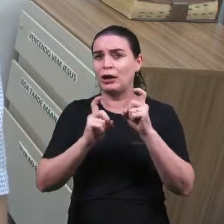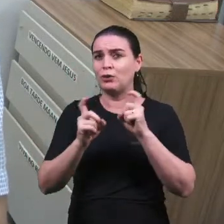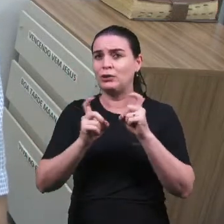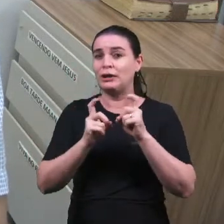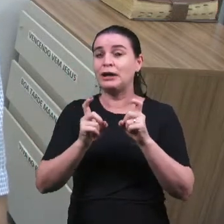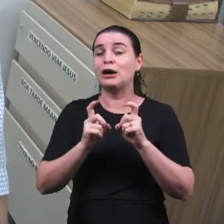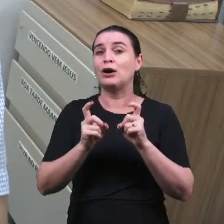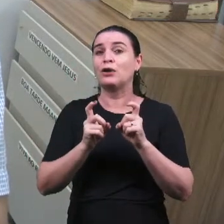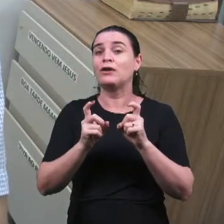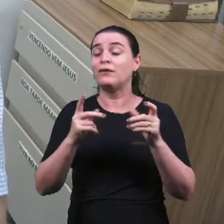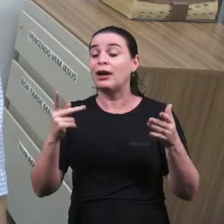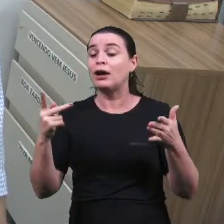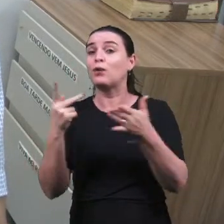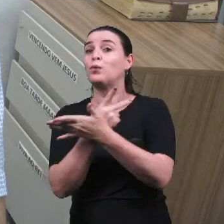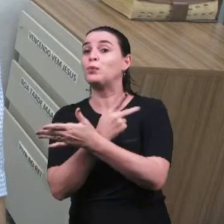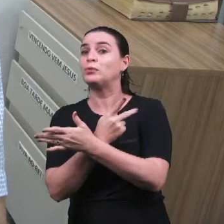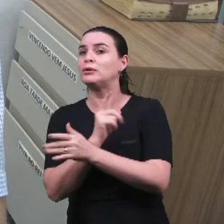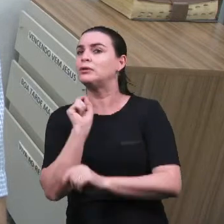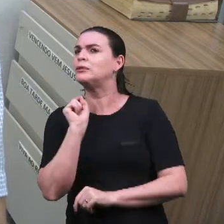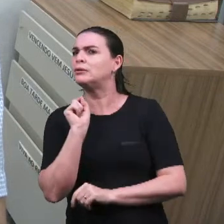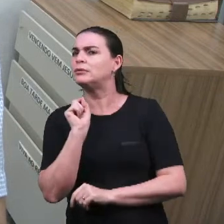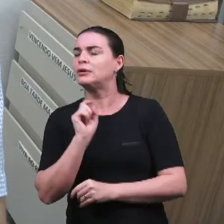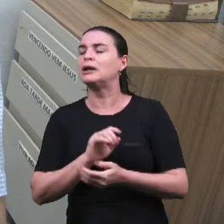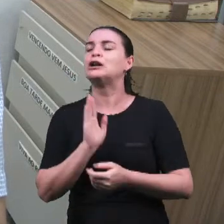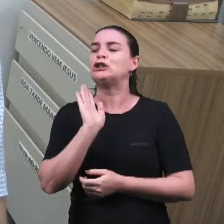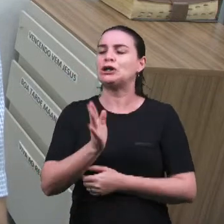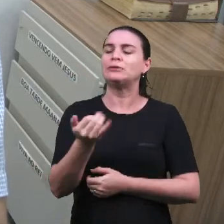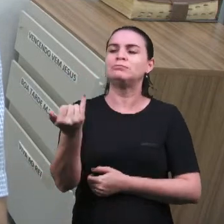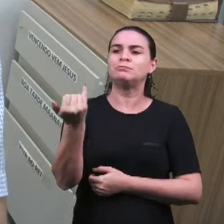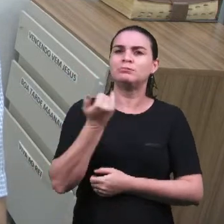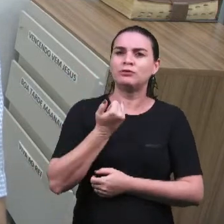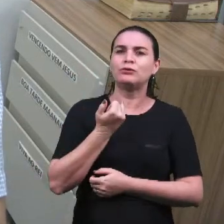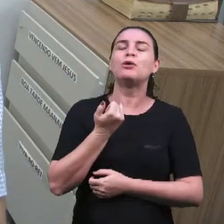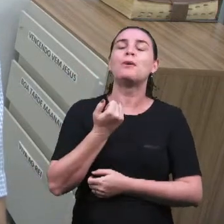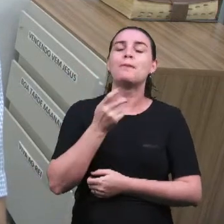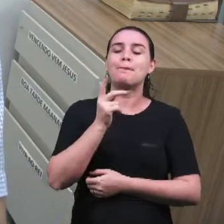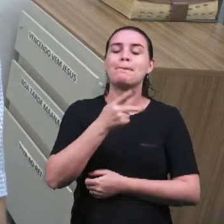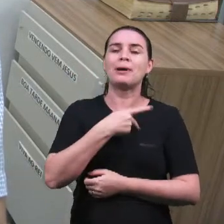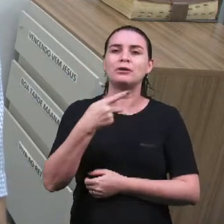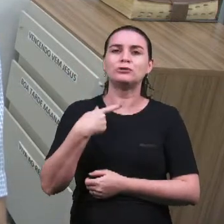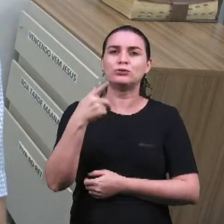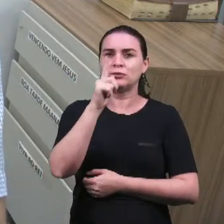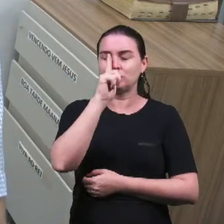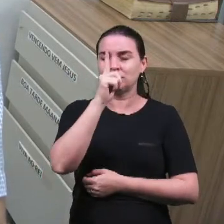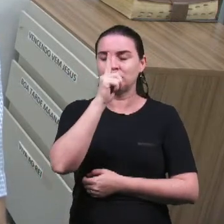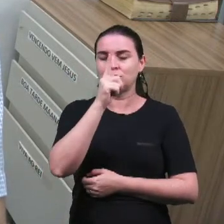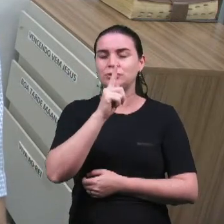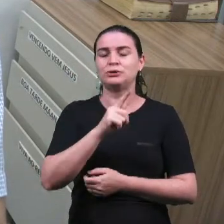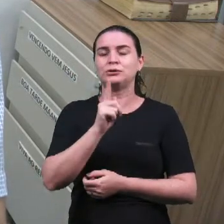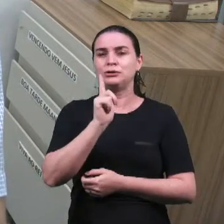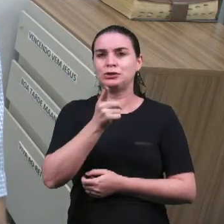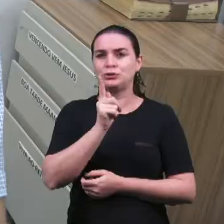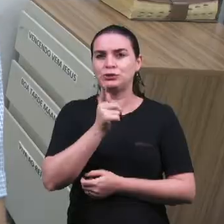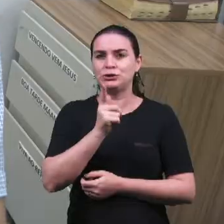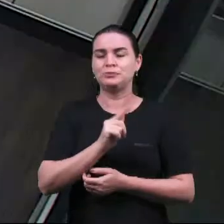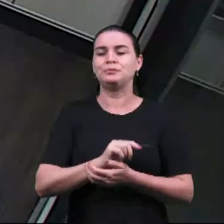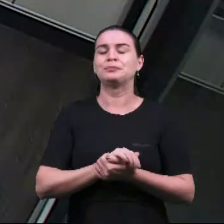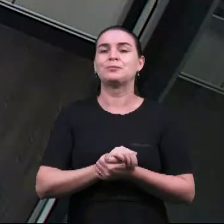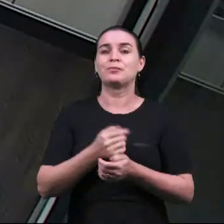acontecer. Exato. Eu até recebi uma informação até vinda do pastor Gidelti. Nós vamos ter nesse